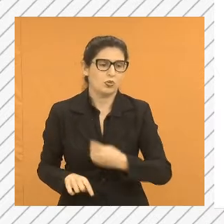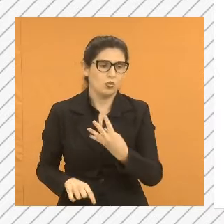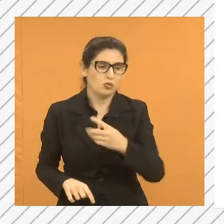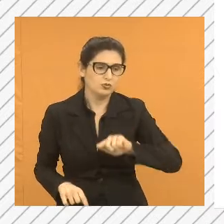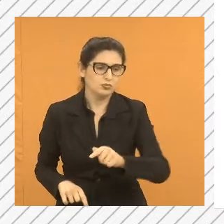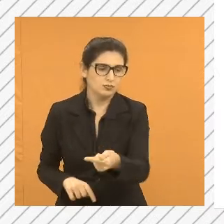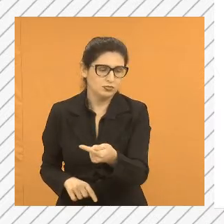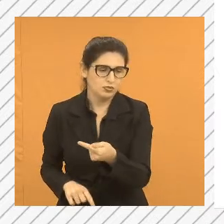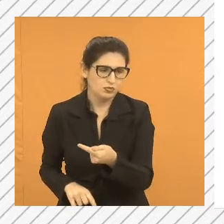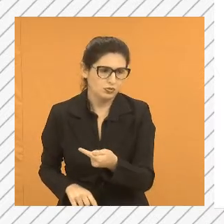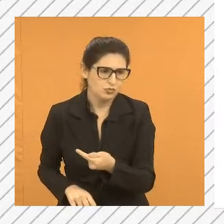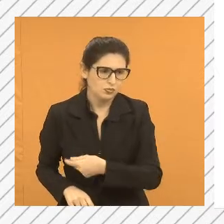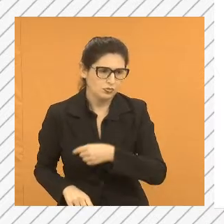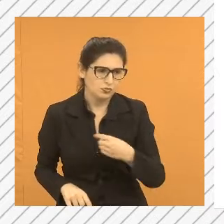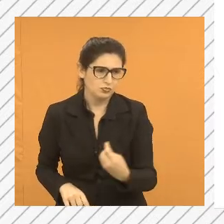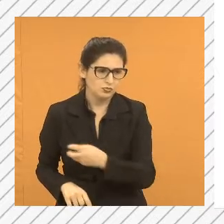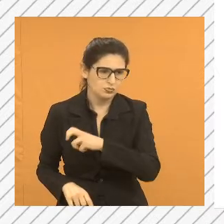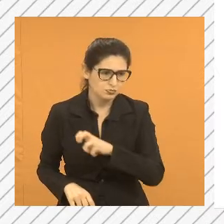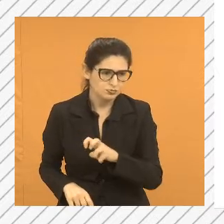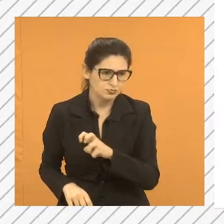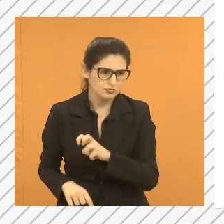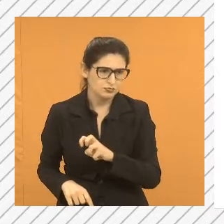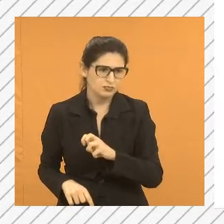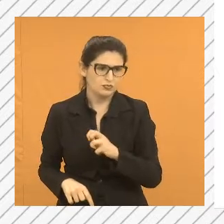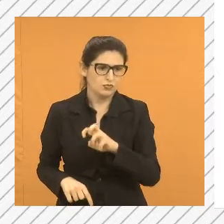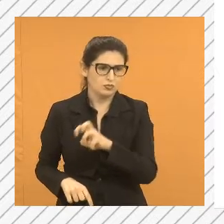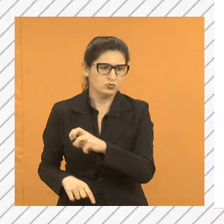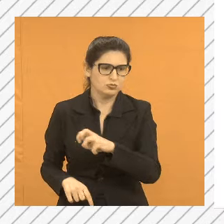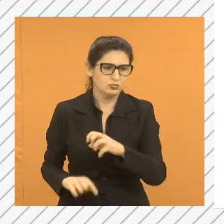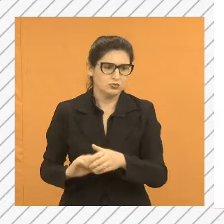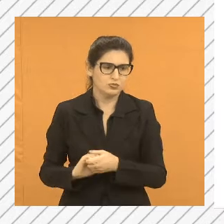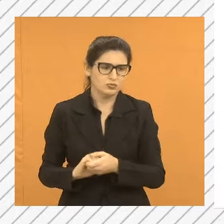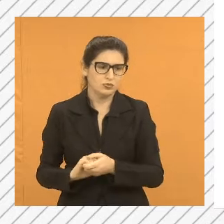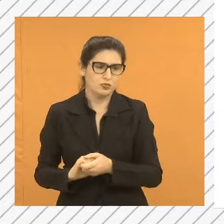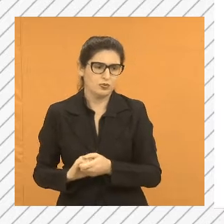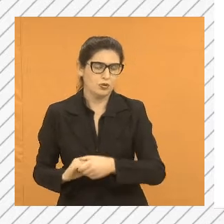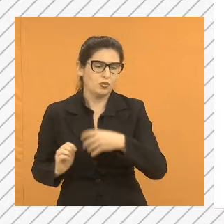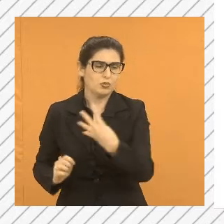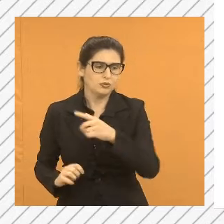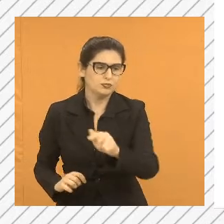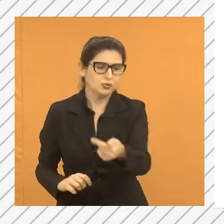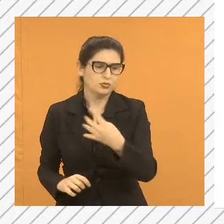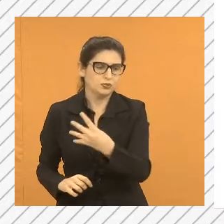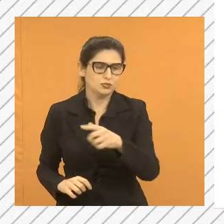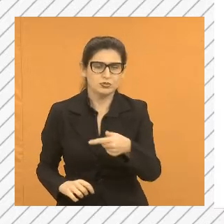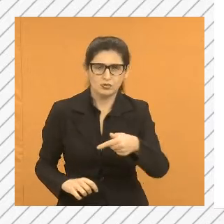4.473 internações, tanto no Hospital São Francisco quanto Santa Casa.